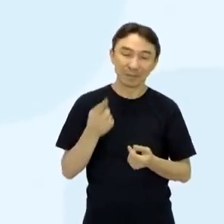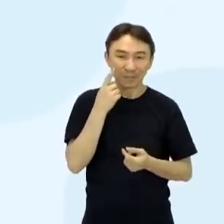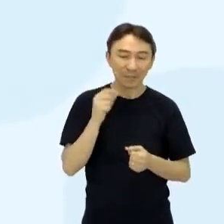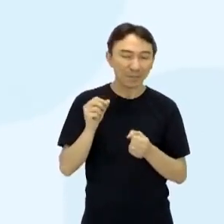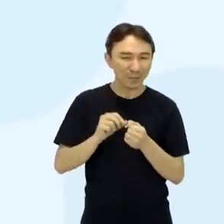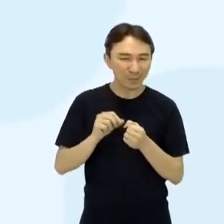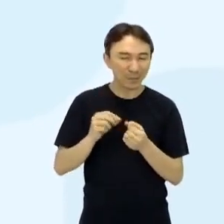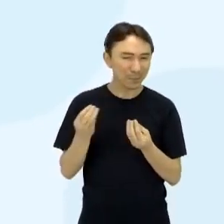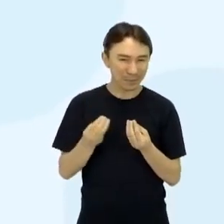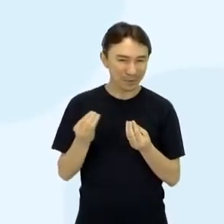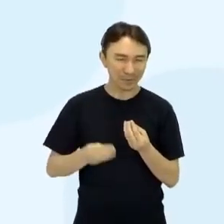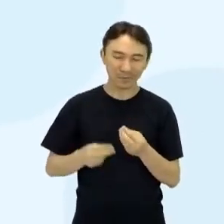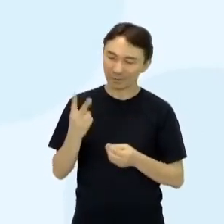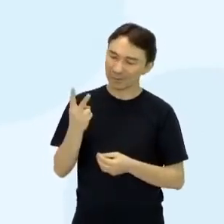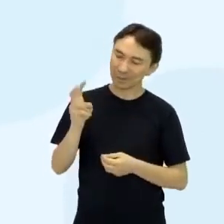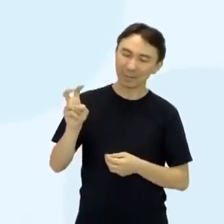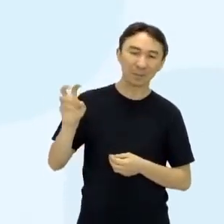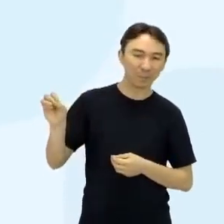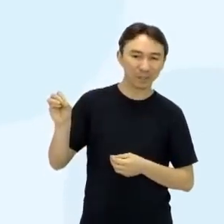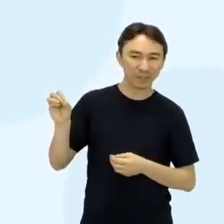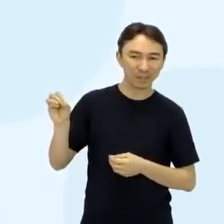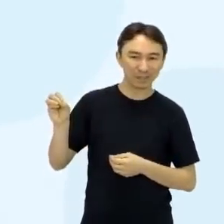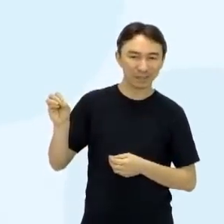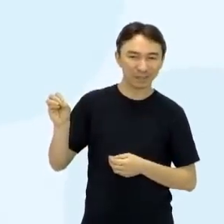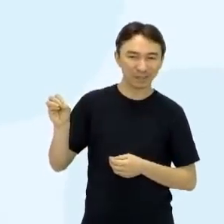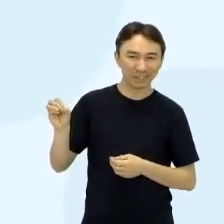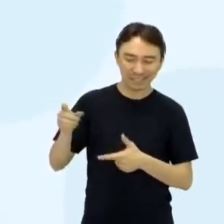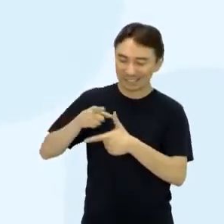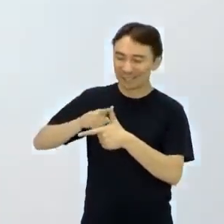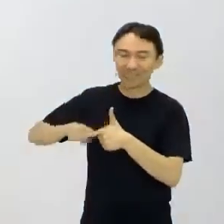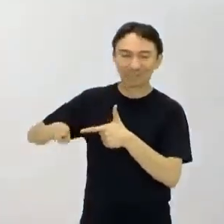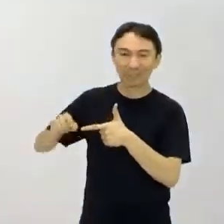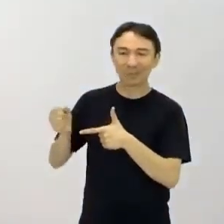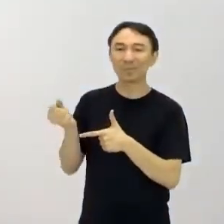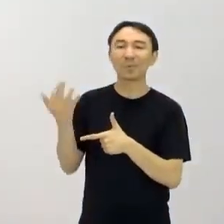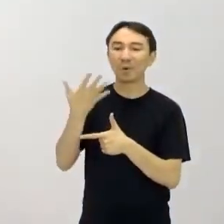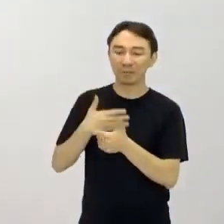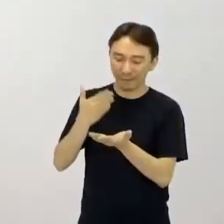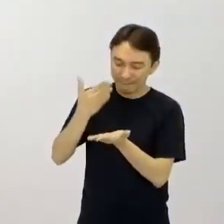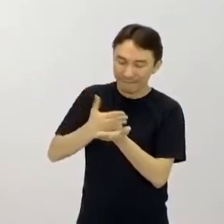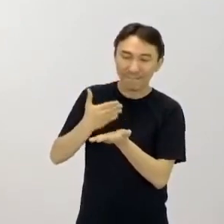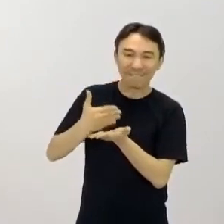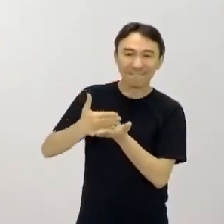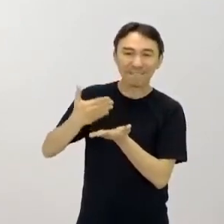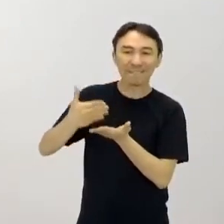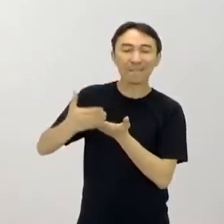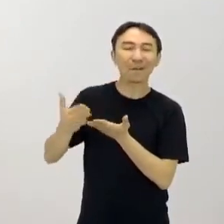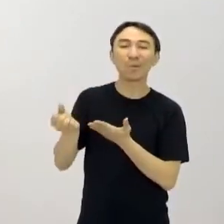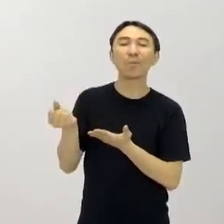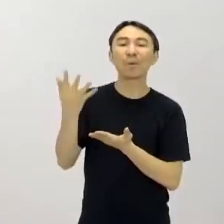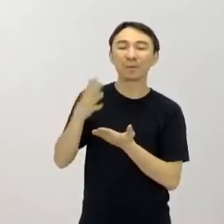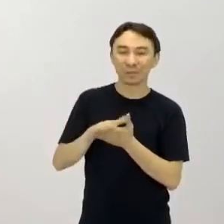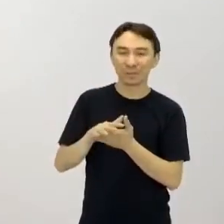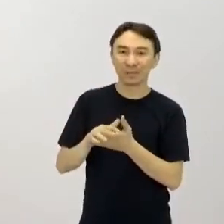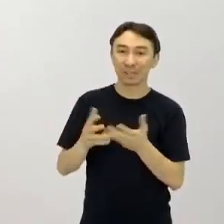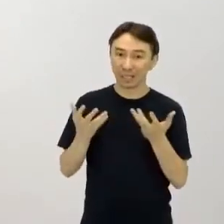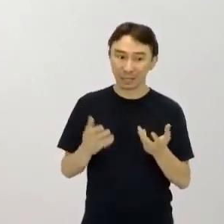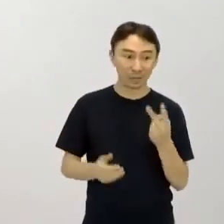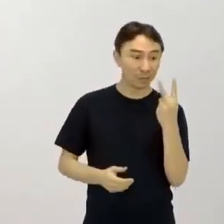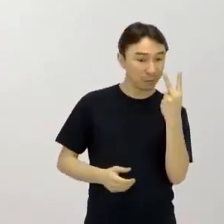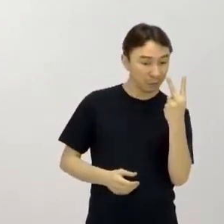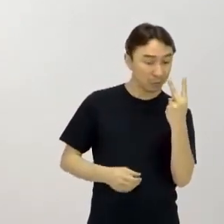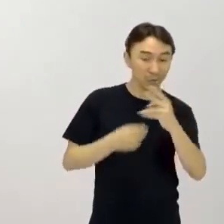aí em quantos pedaços iguais? Quantos pedaços iguais será que são, pessoal? Comenta aí. Se eu quero 2/5